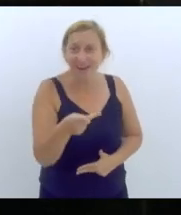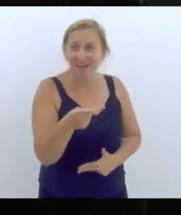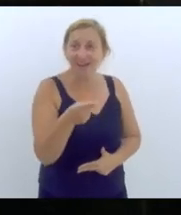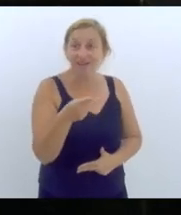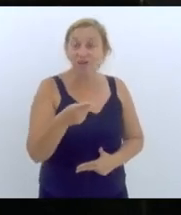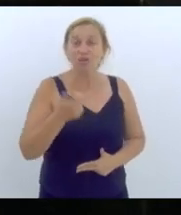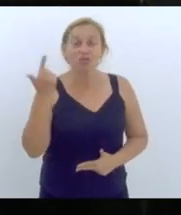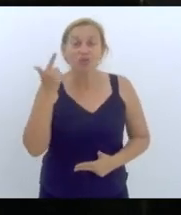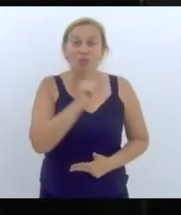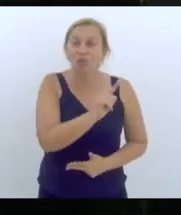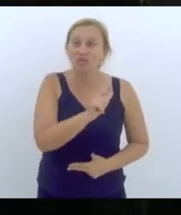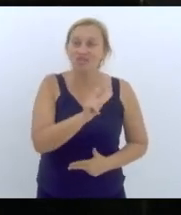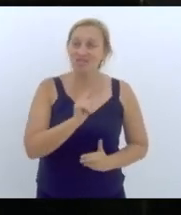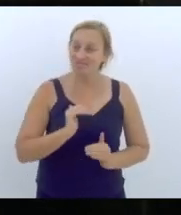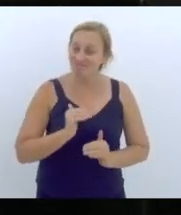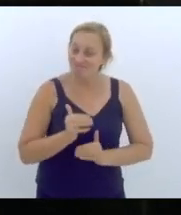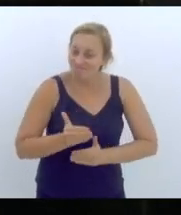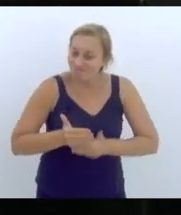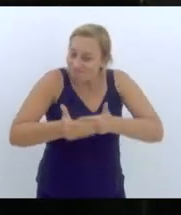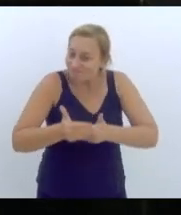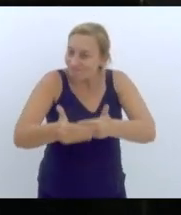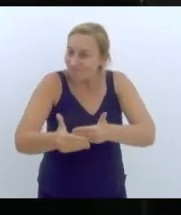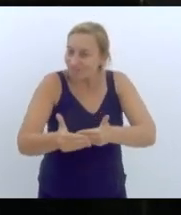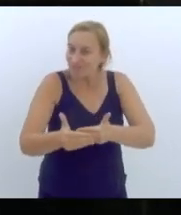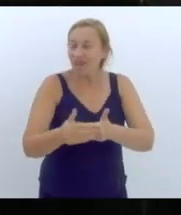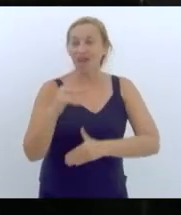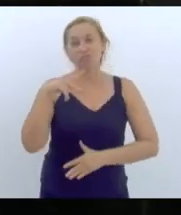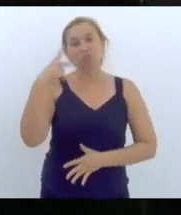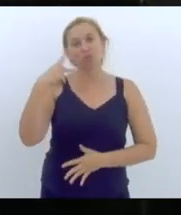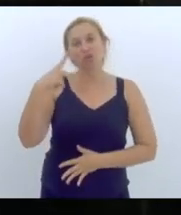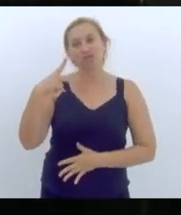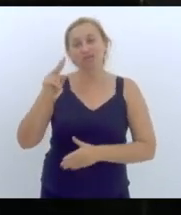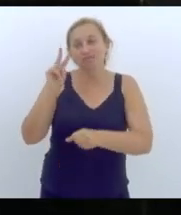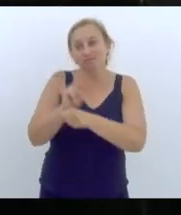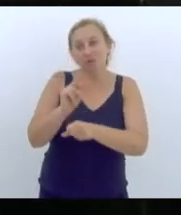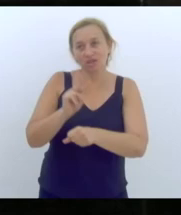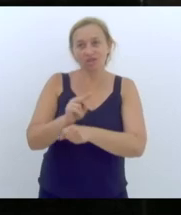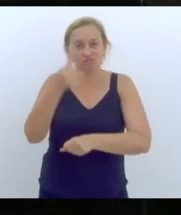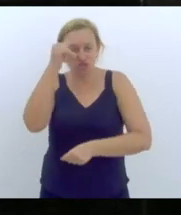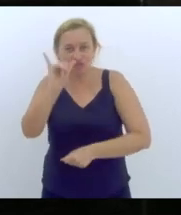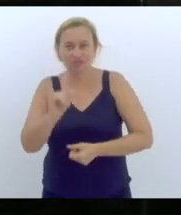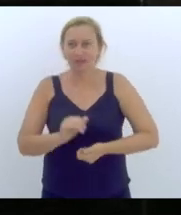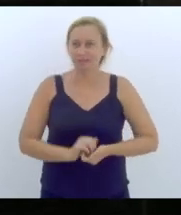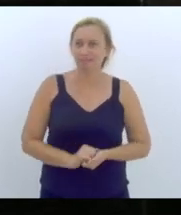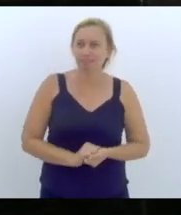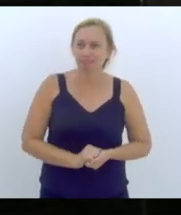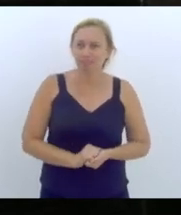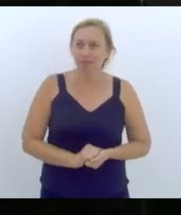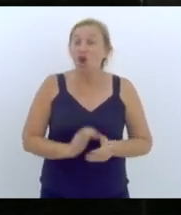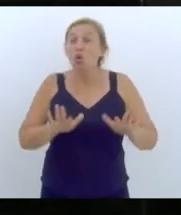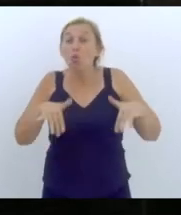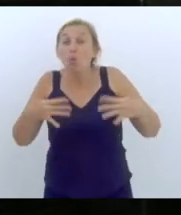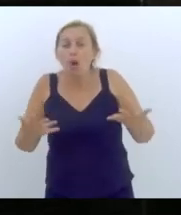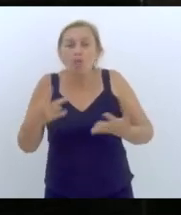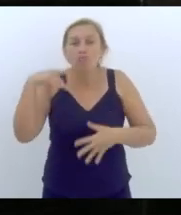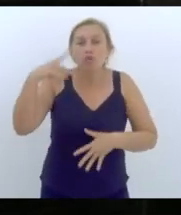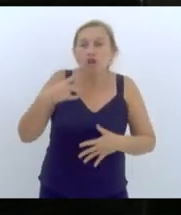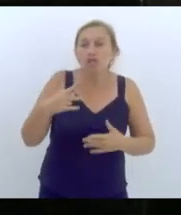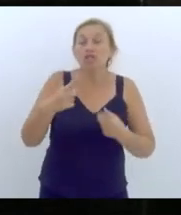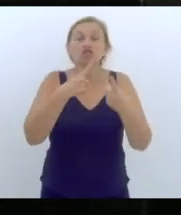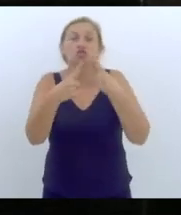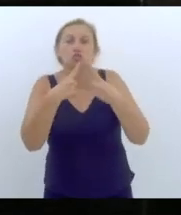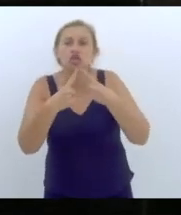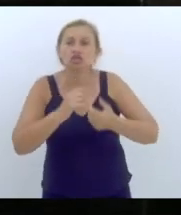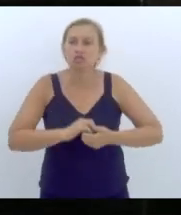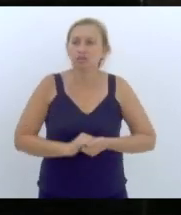que conseguimos avançar em política de prevenção. Qual política foi